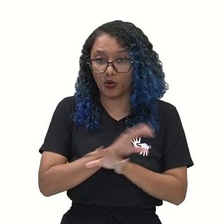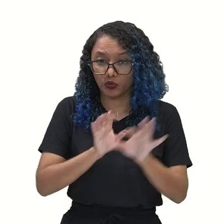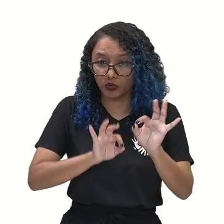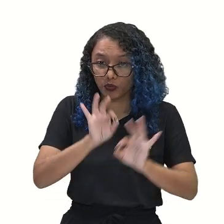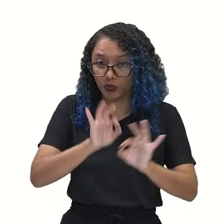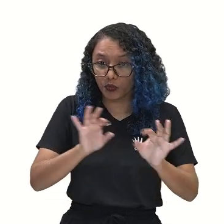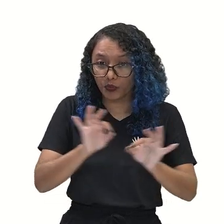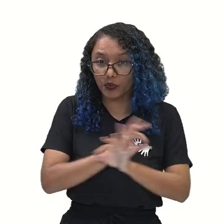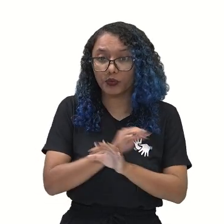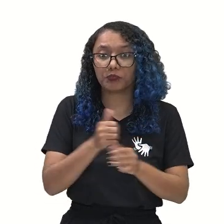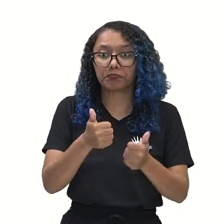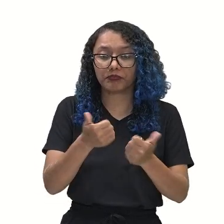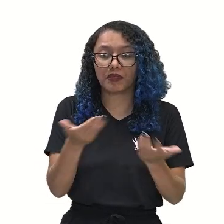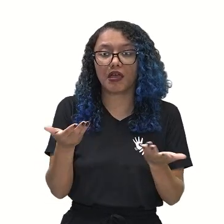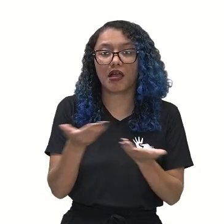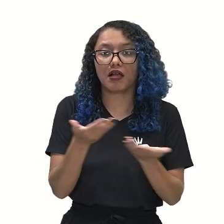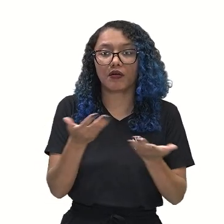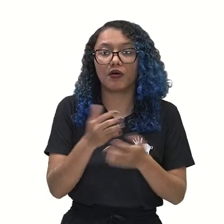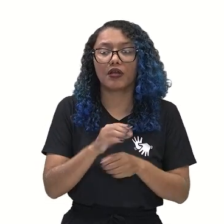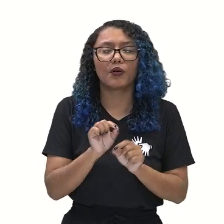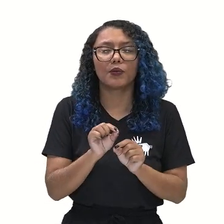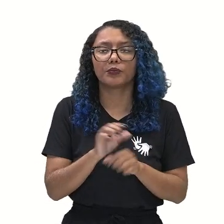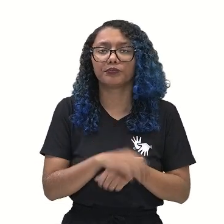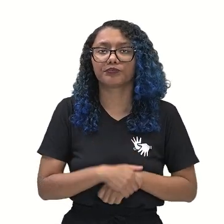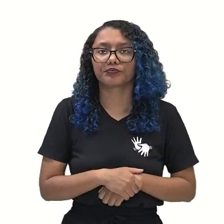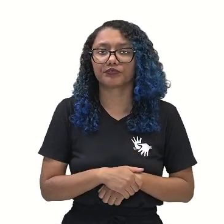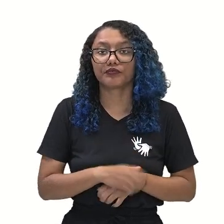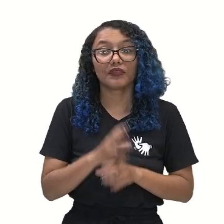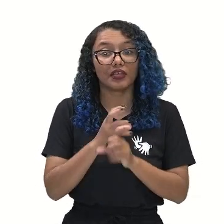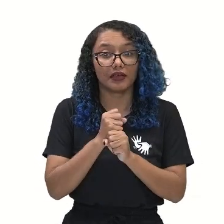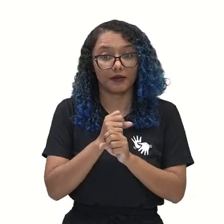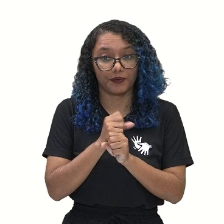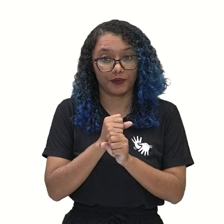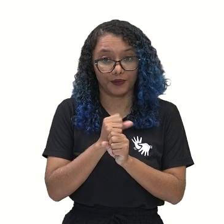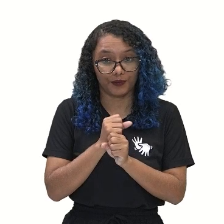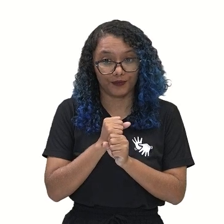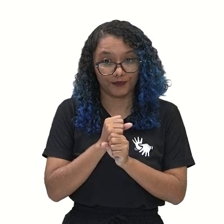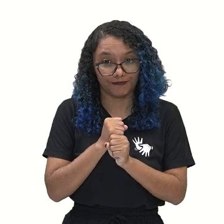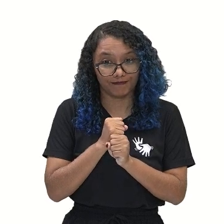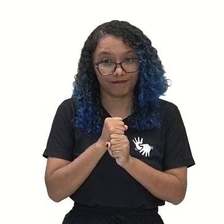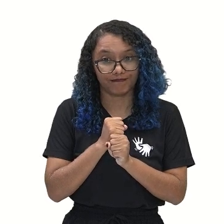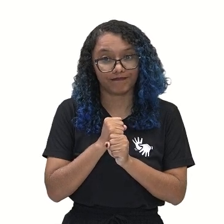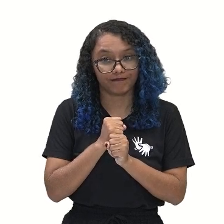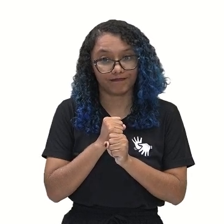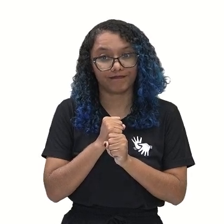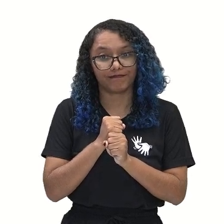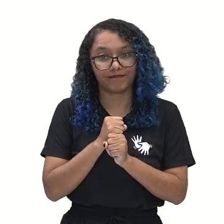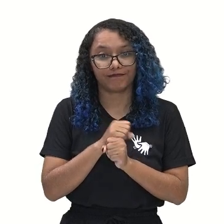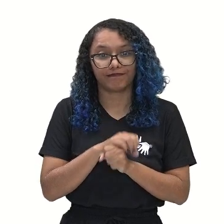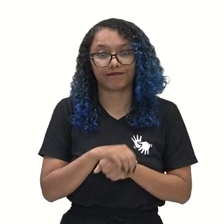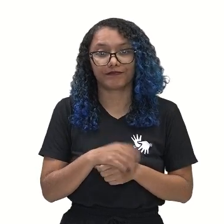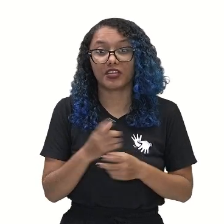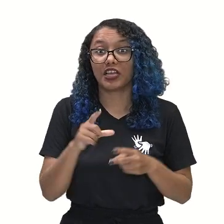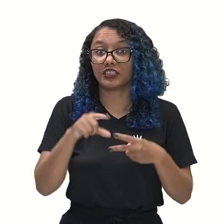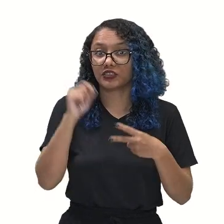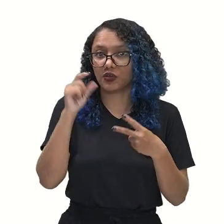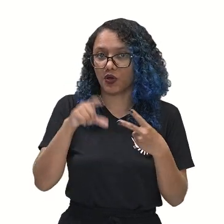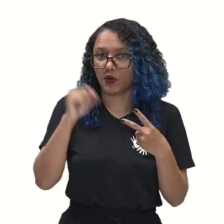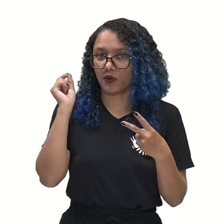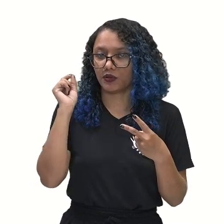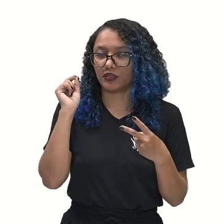então agora você vai resolver, certo? Aí escolhe o método. Para escolher